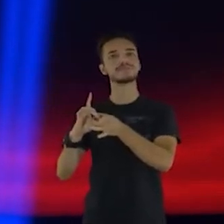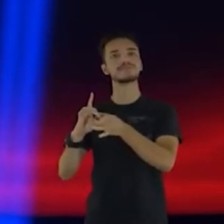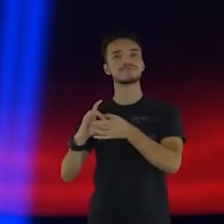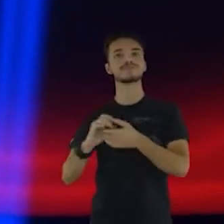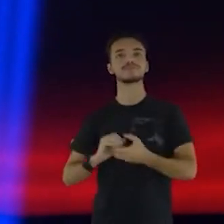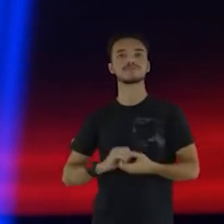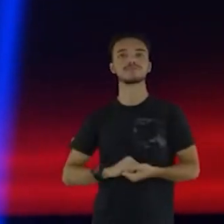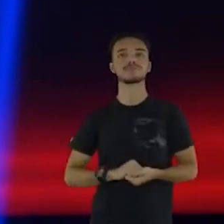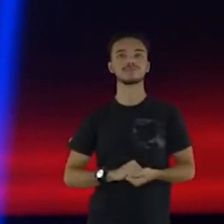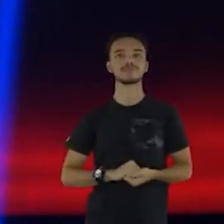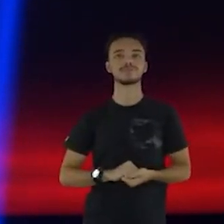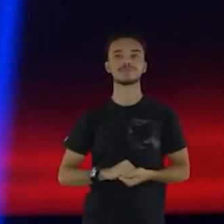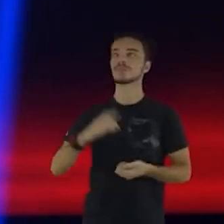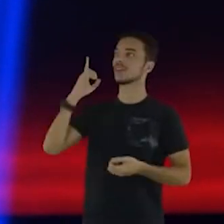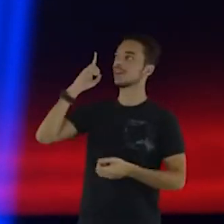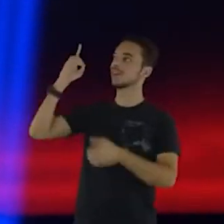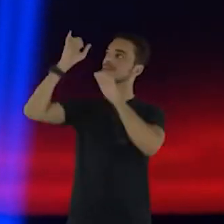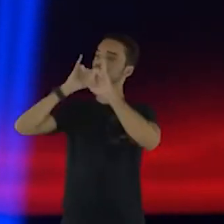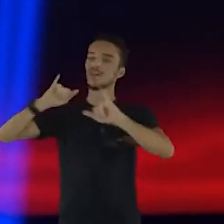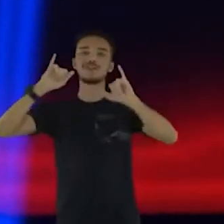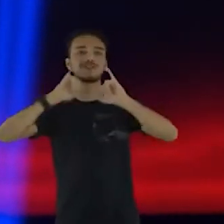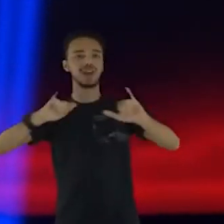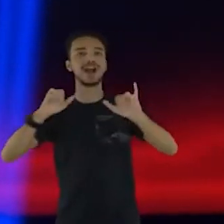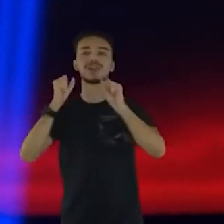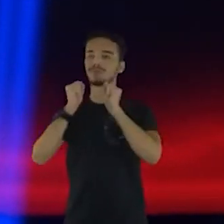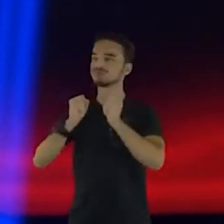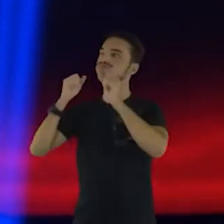Fala, Jeová, não poupa a palavra, aleluia.